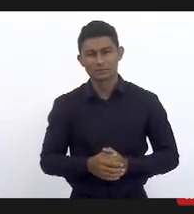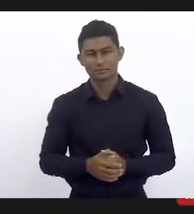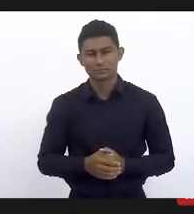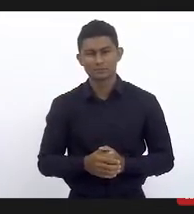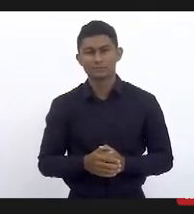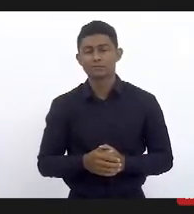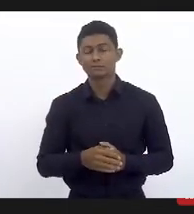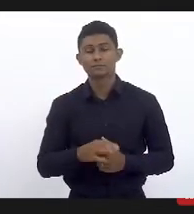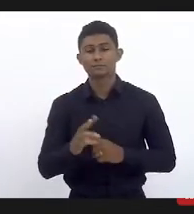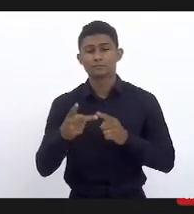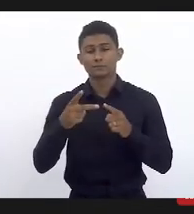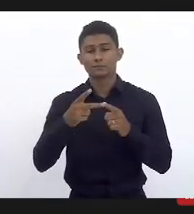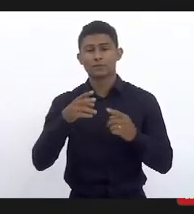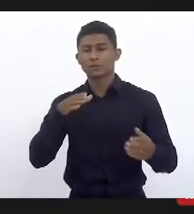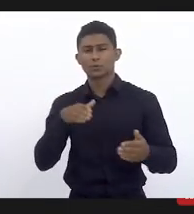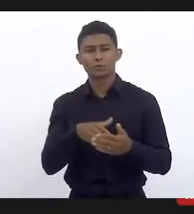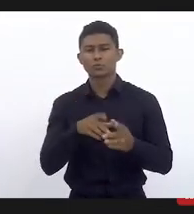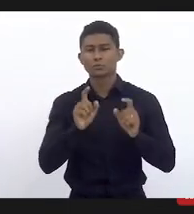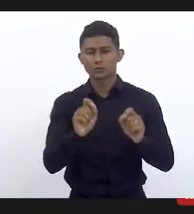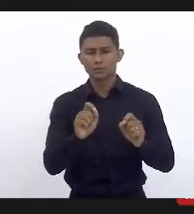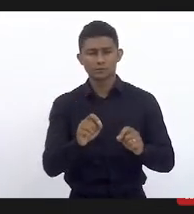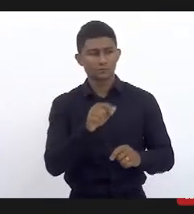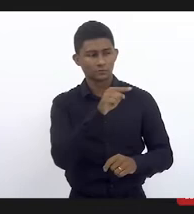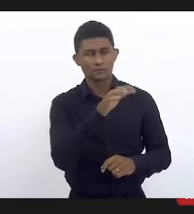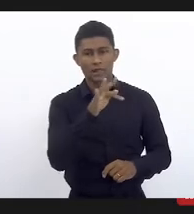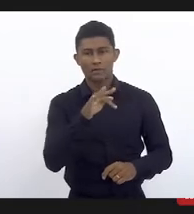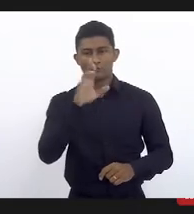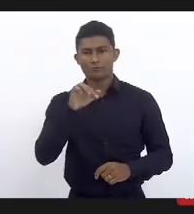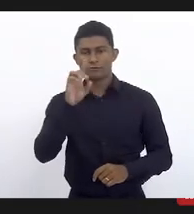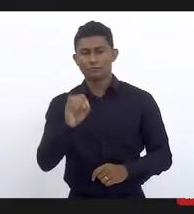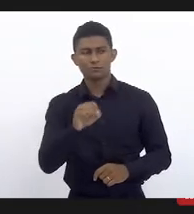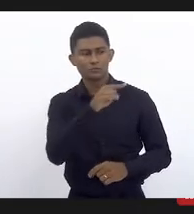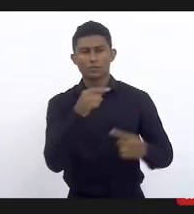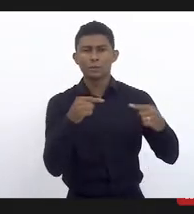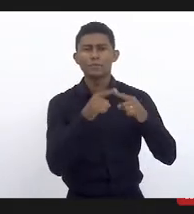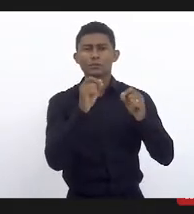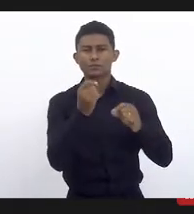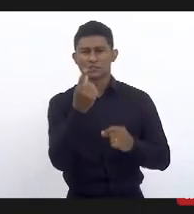Último ponto, esse fundo não é poupança.